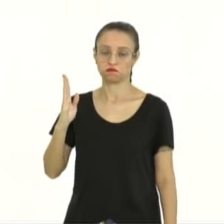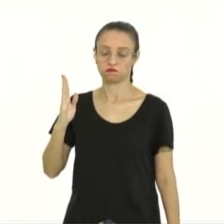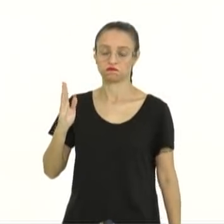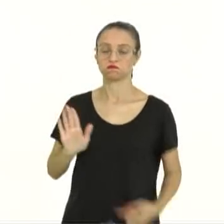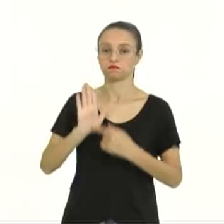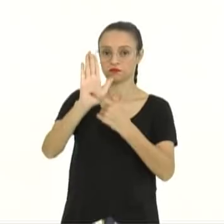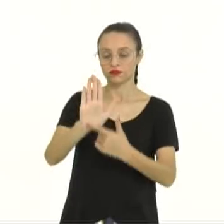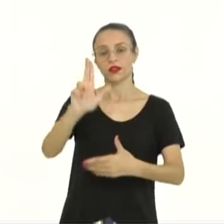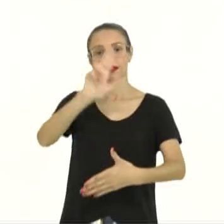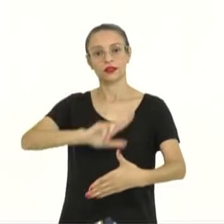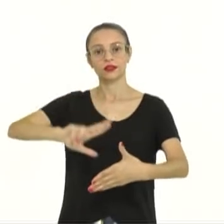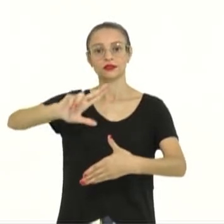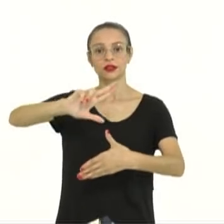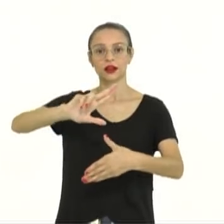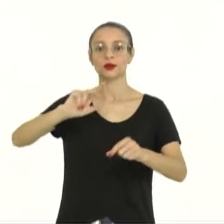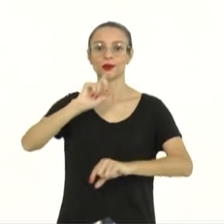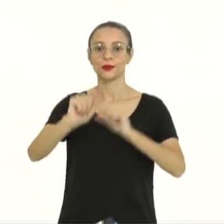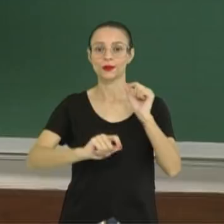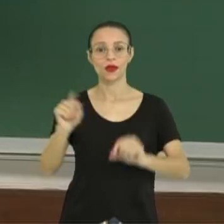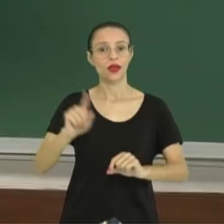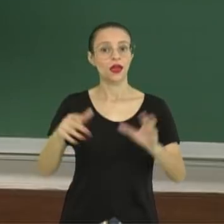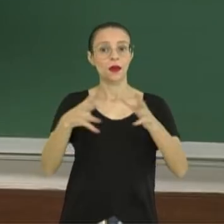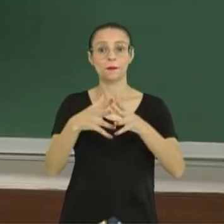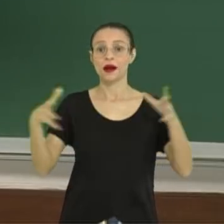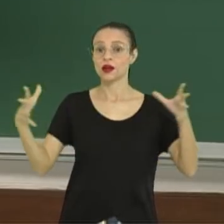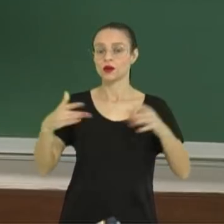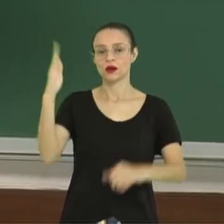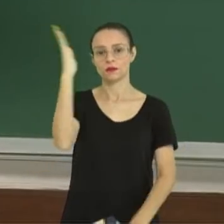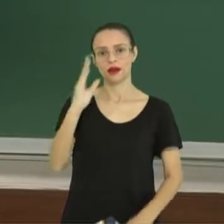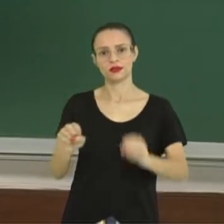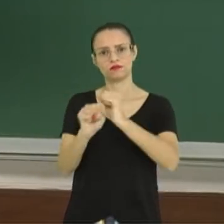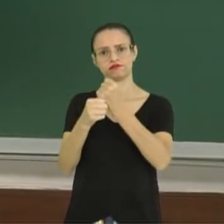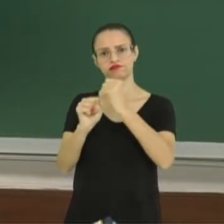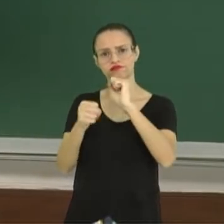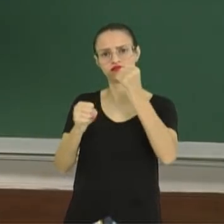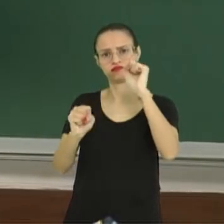na América Latina, é o maior país em território, ele